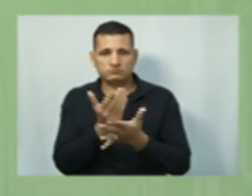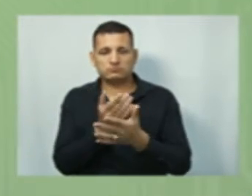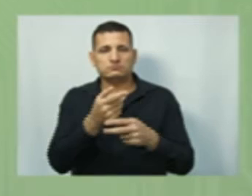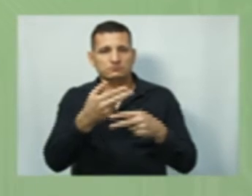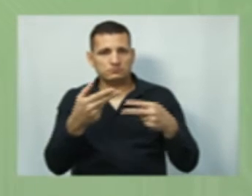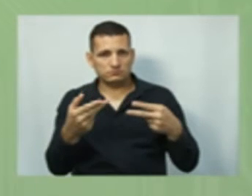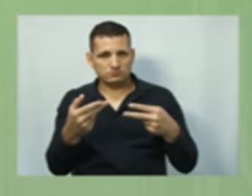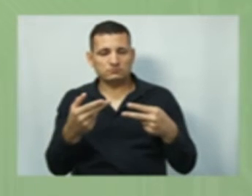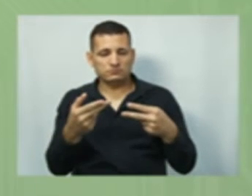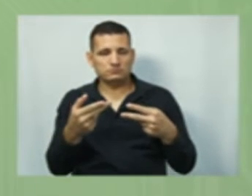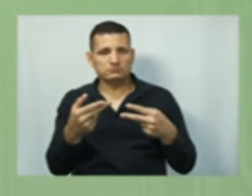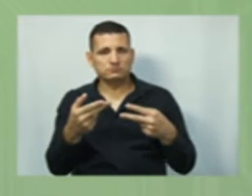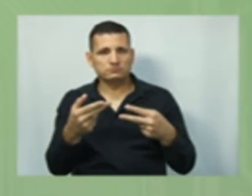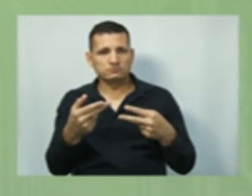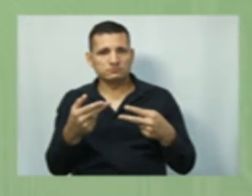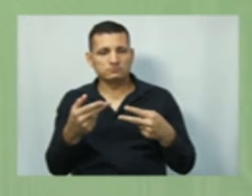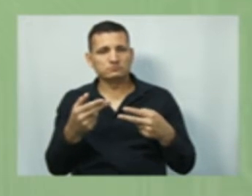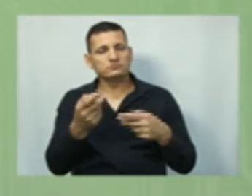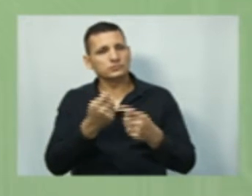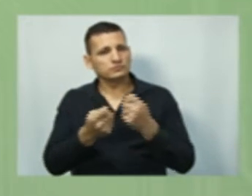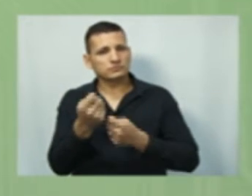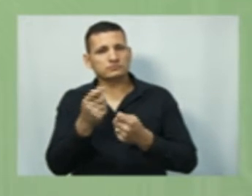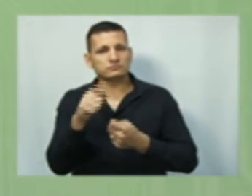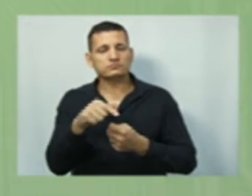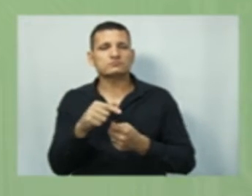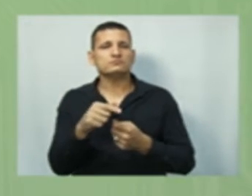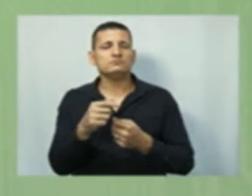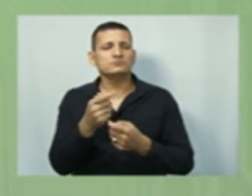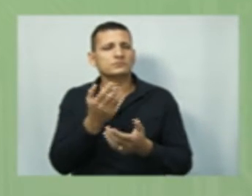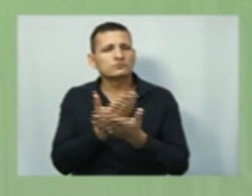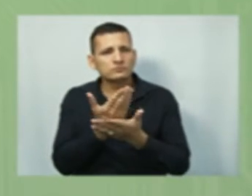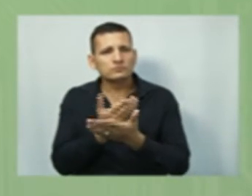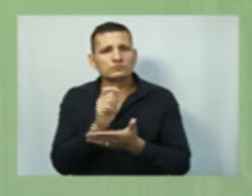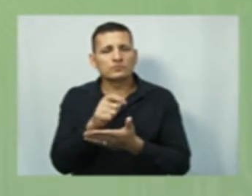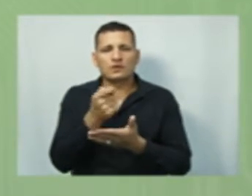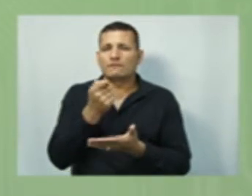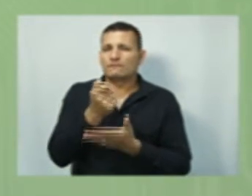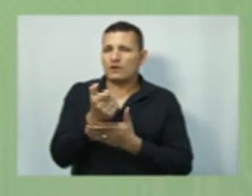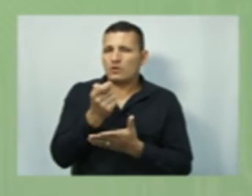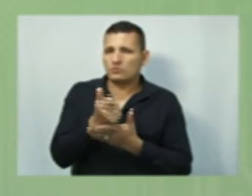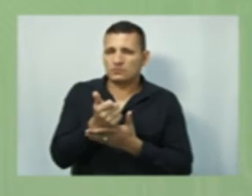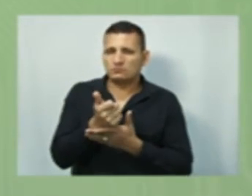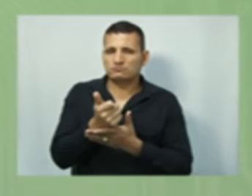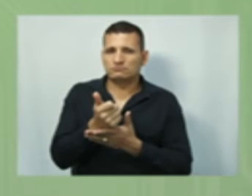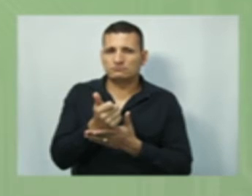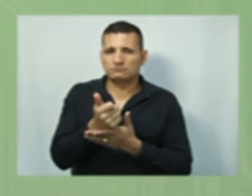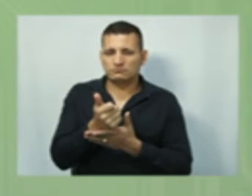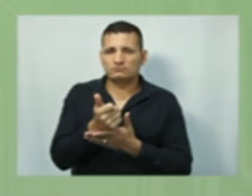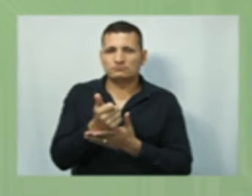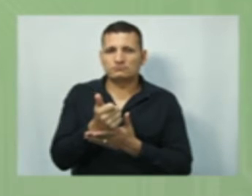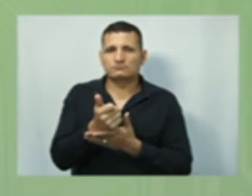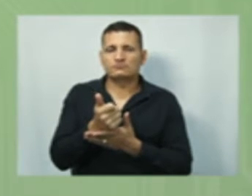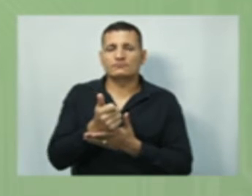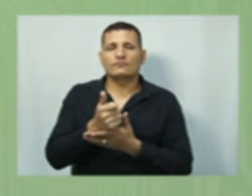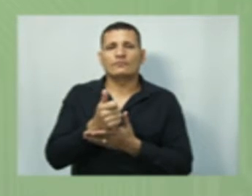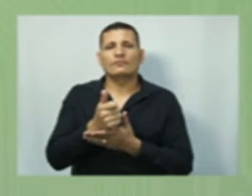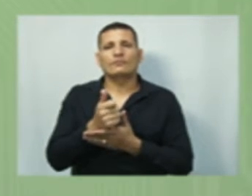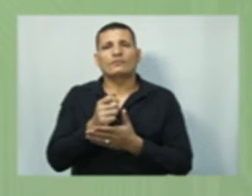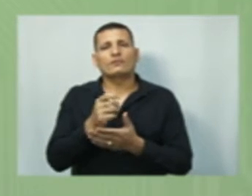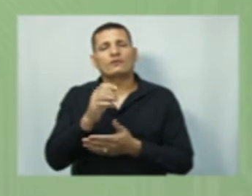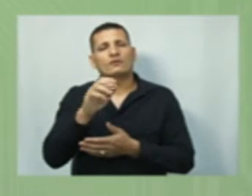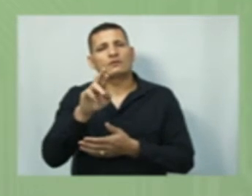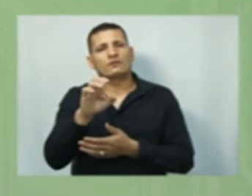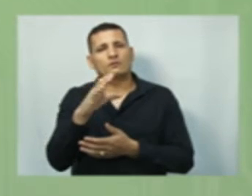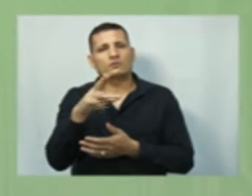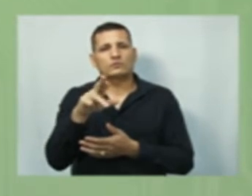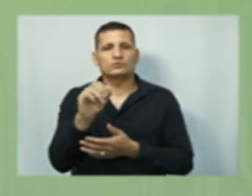portanto, o estudo e a administração da escassez dos recursos produtivos. Se não houvesse escassez de